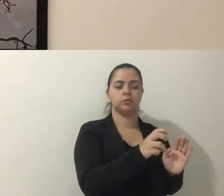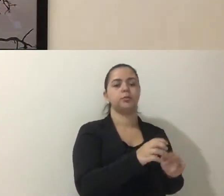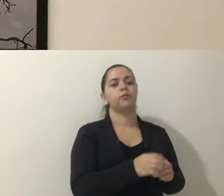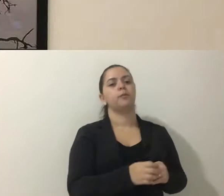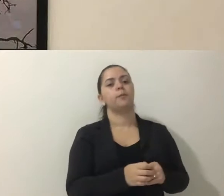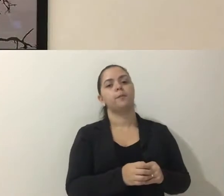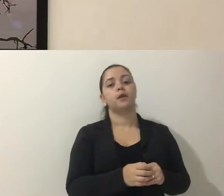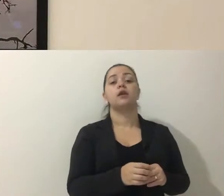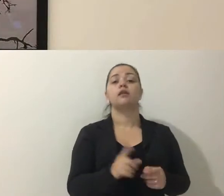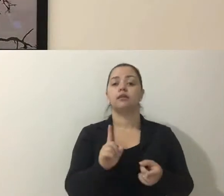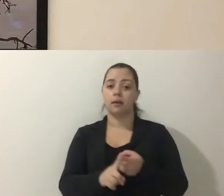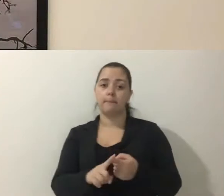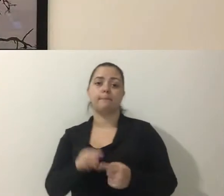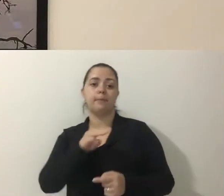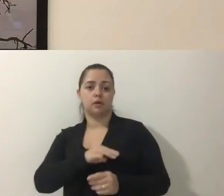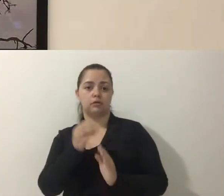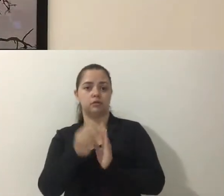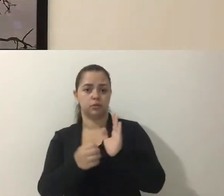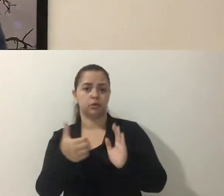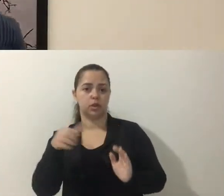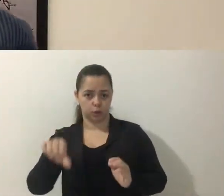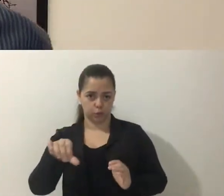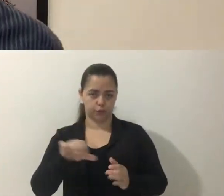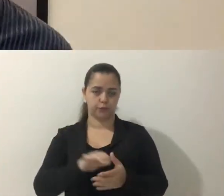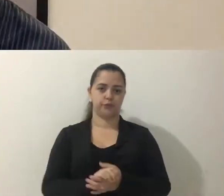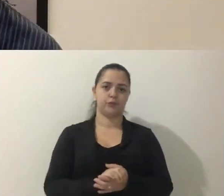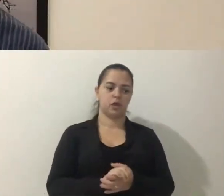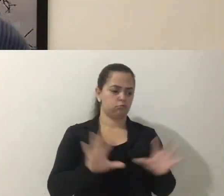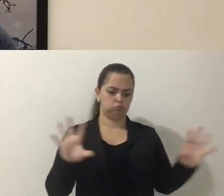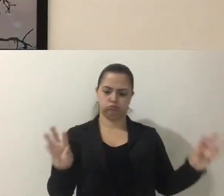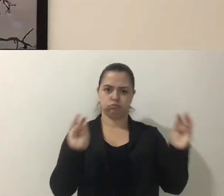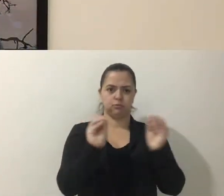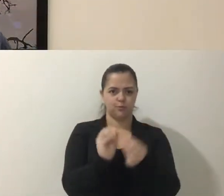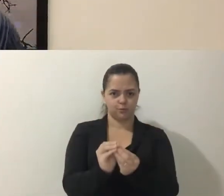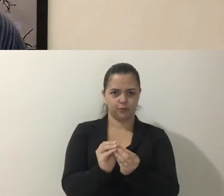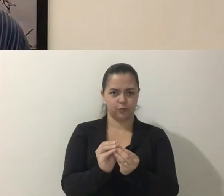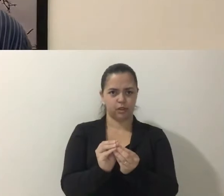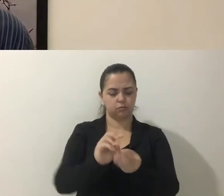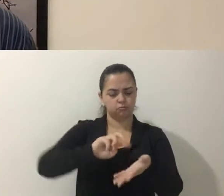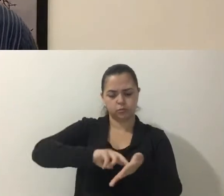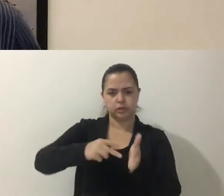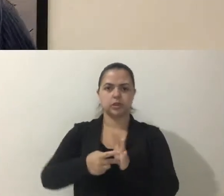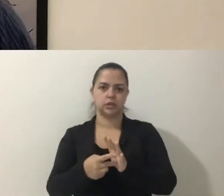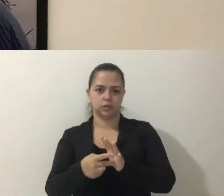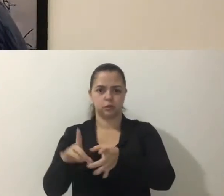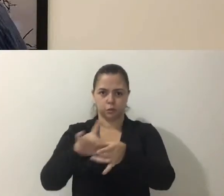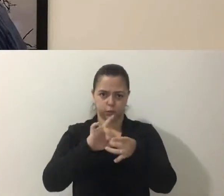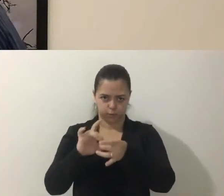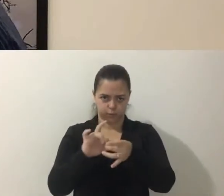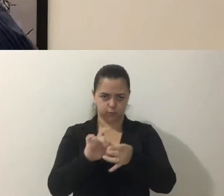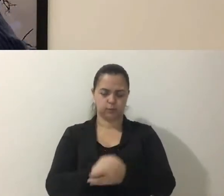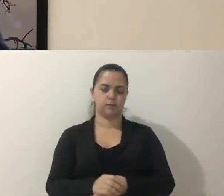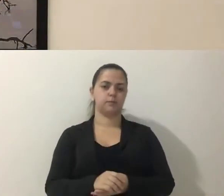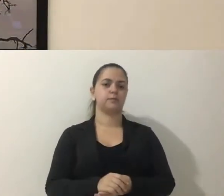a 9. Então nós vamos fazer o seguinte, nós vamos reunir essas 2 passagens para que a gente possa interpretar a mais curta à luz da mais